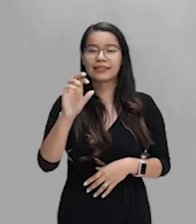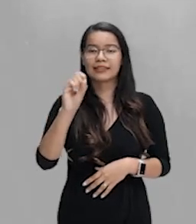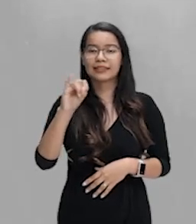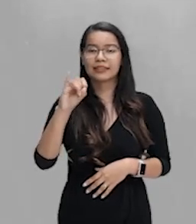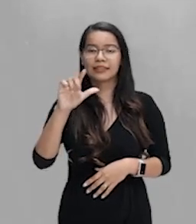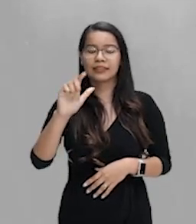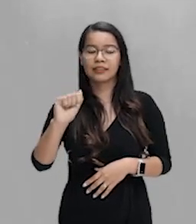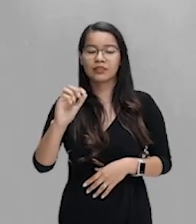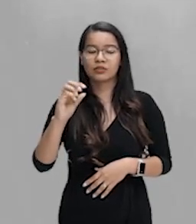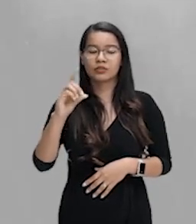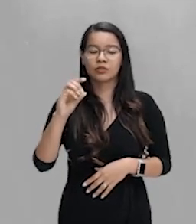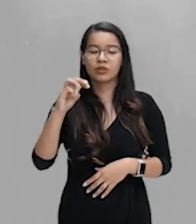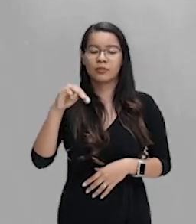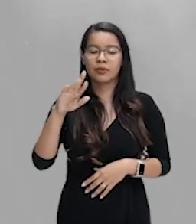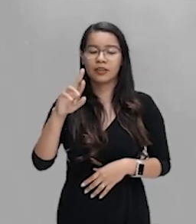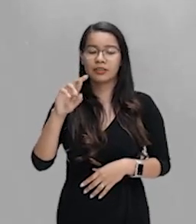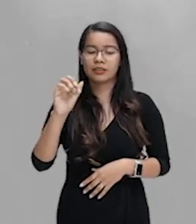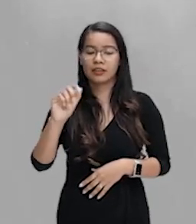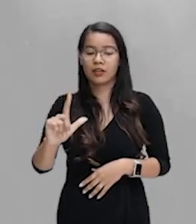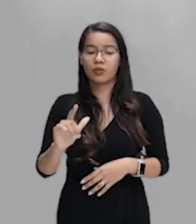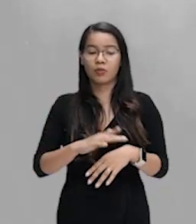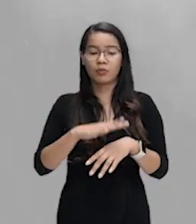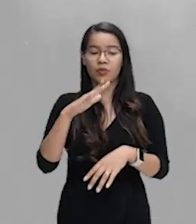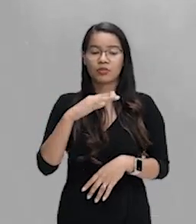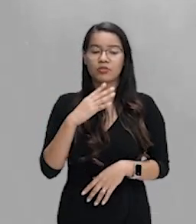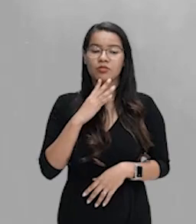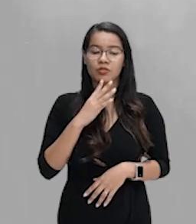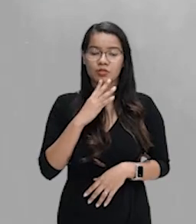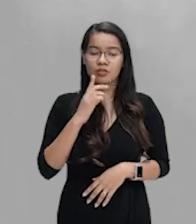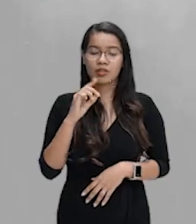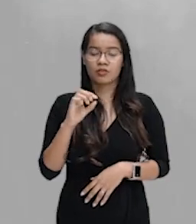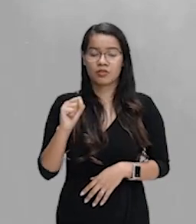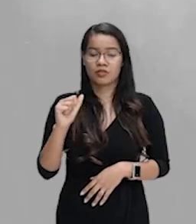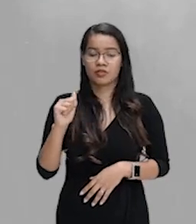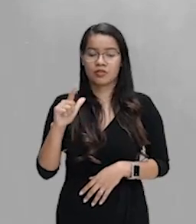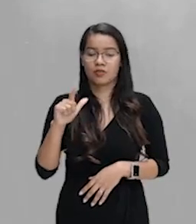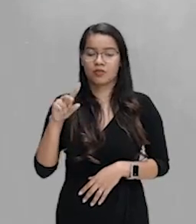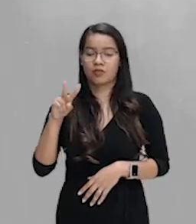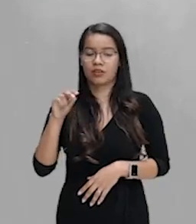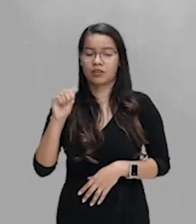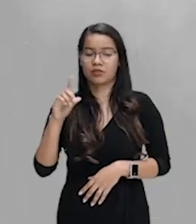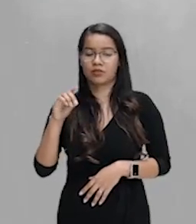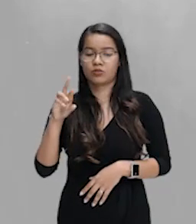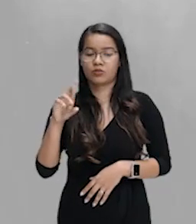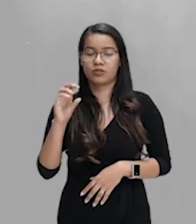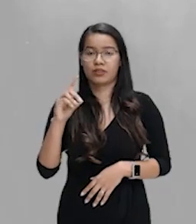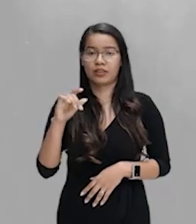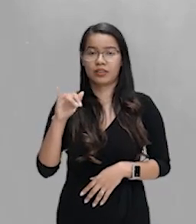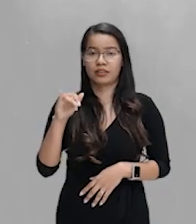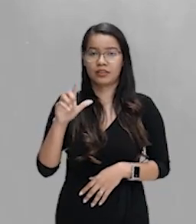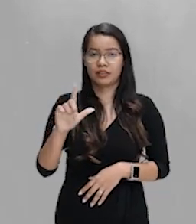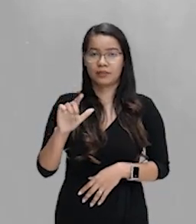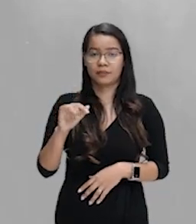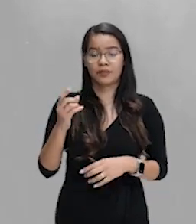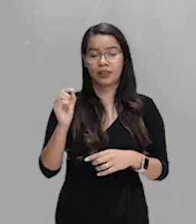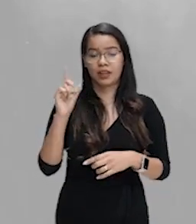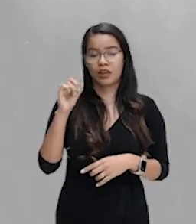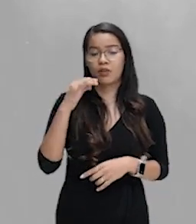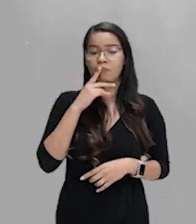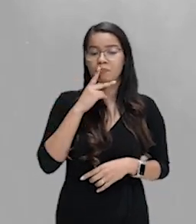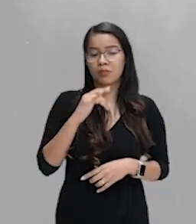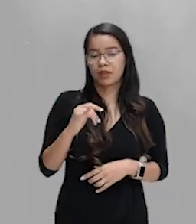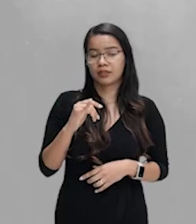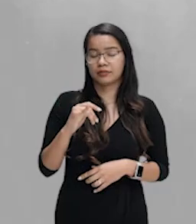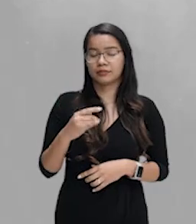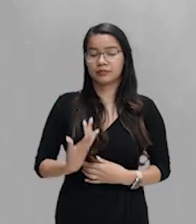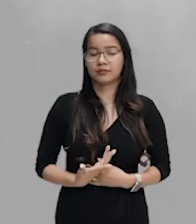figura mais conhecida do surrealismo, com certeza, é Salvador Dalí, que é considerado o pai do surrealismo. Bom, para a